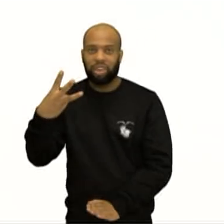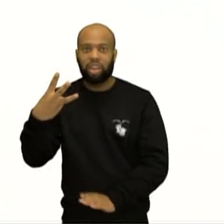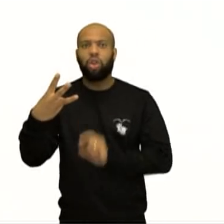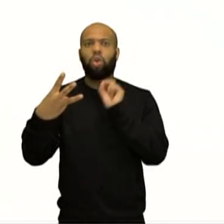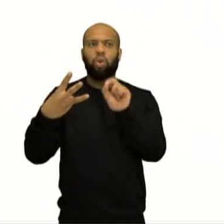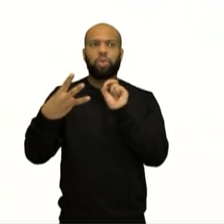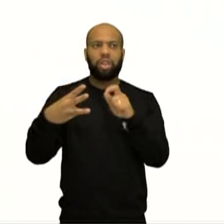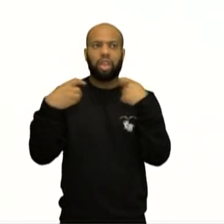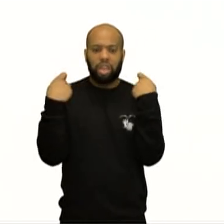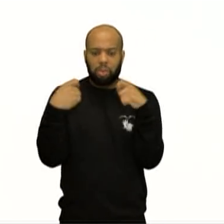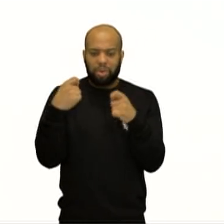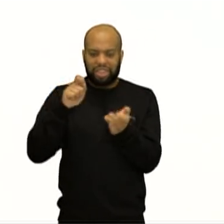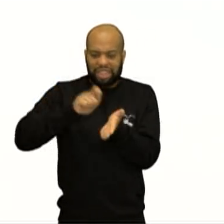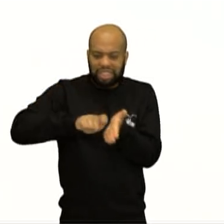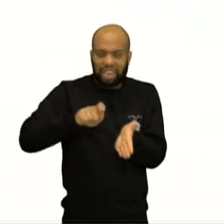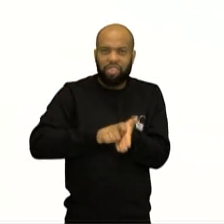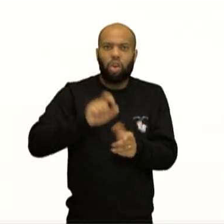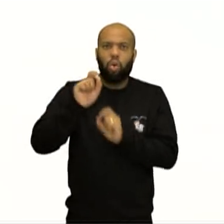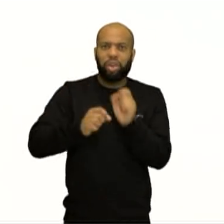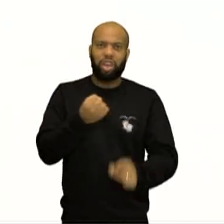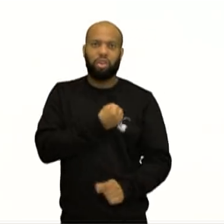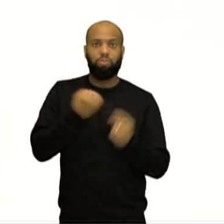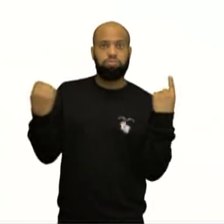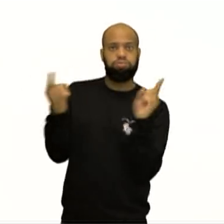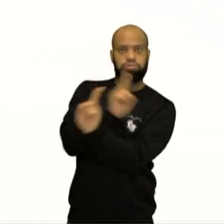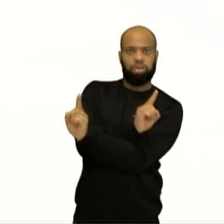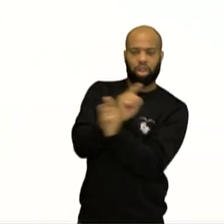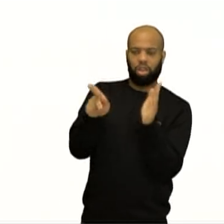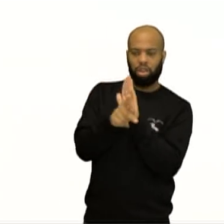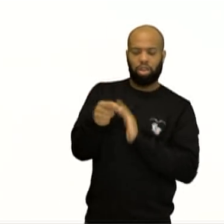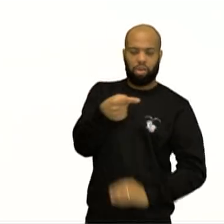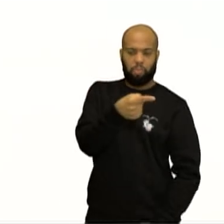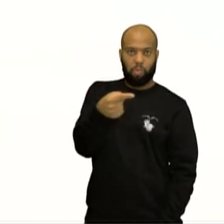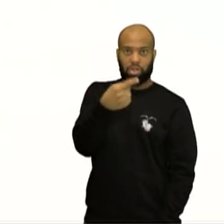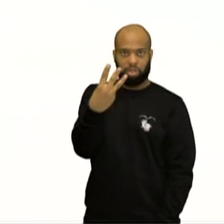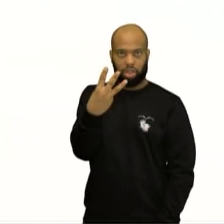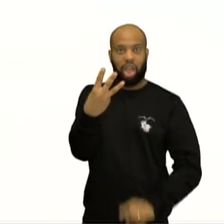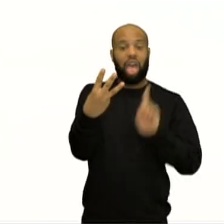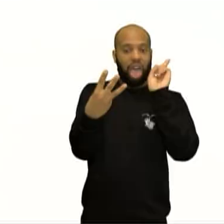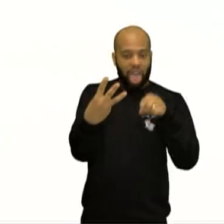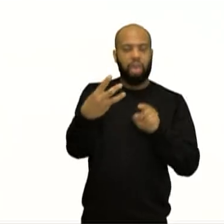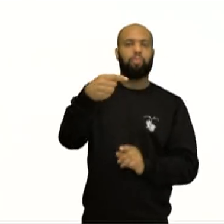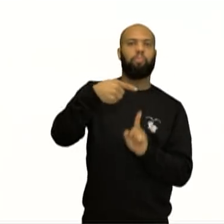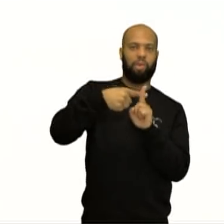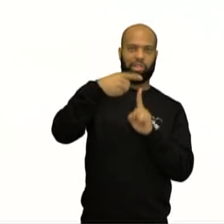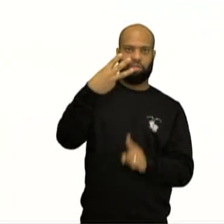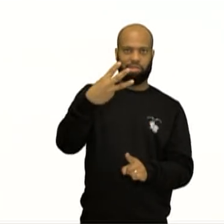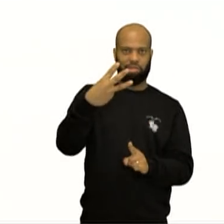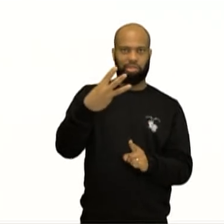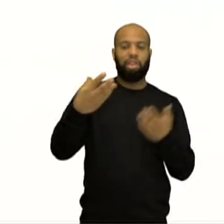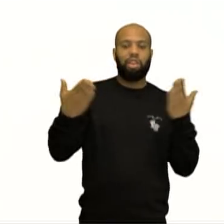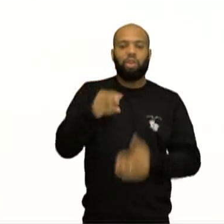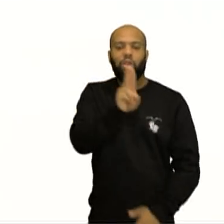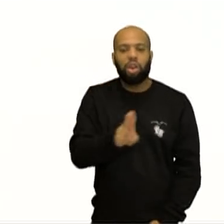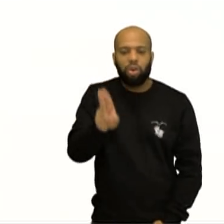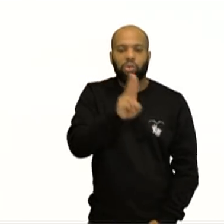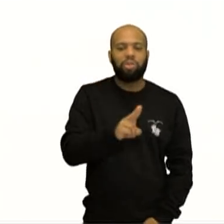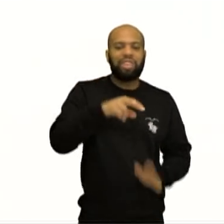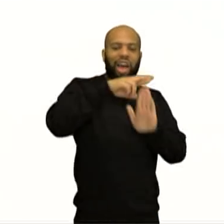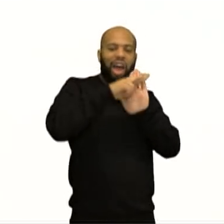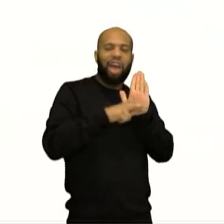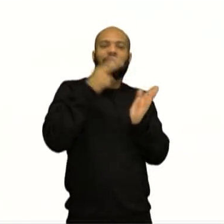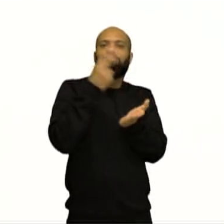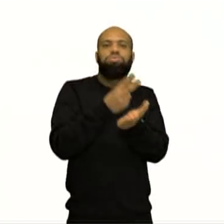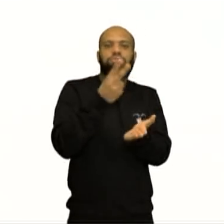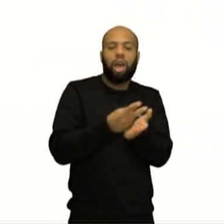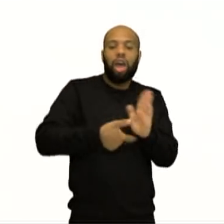gente precisasse escrever o oposto do menos 3, que seria o mais 3. Então, agora usando a mesma ideia que a gente usou